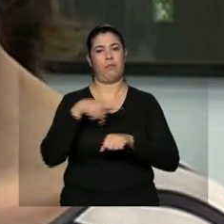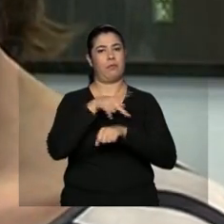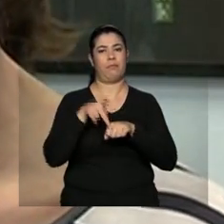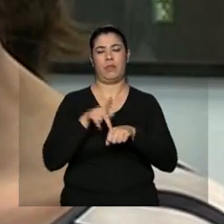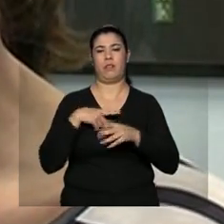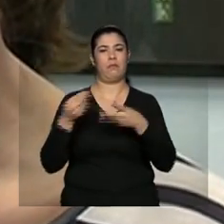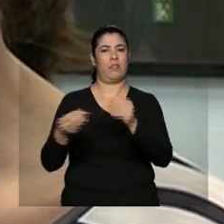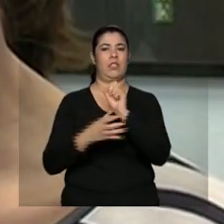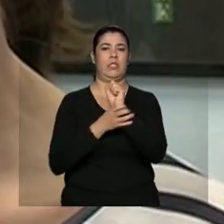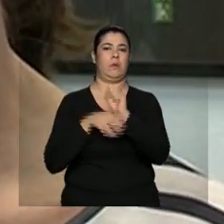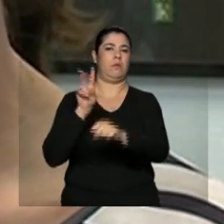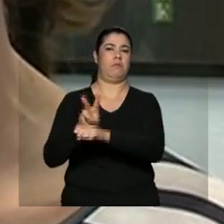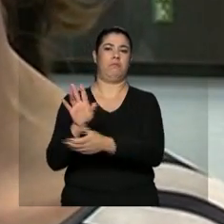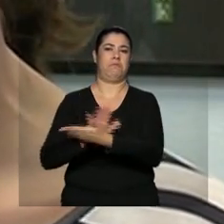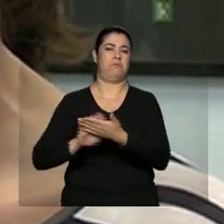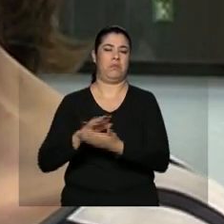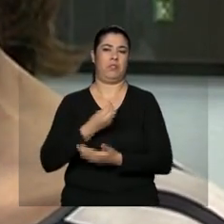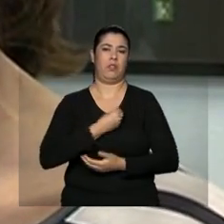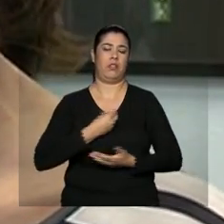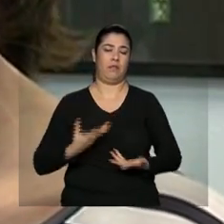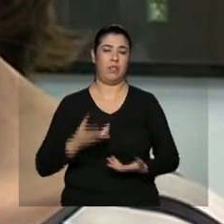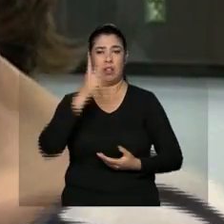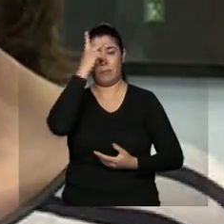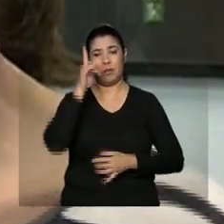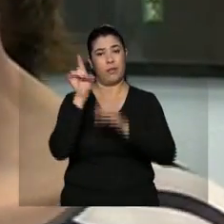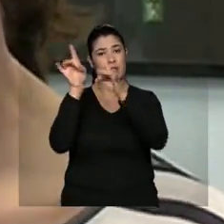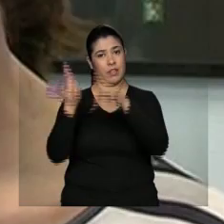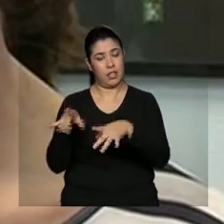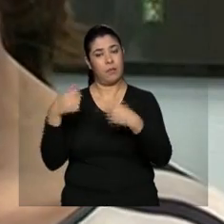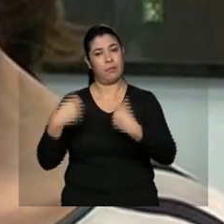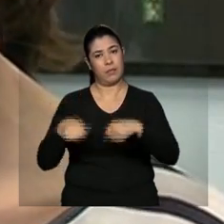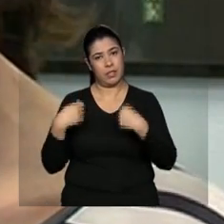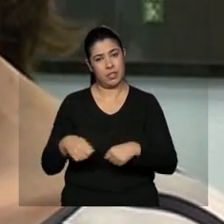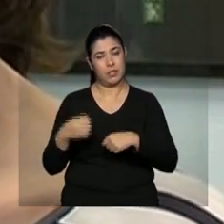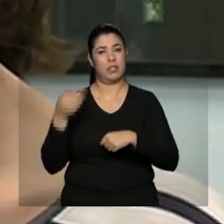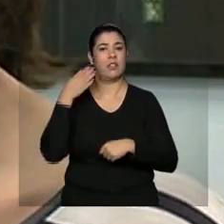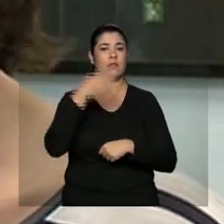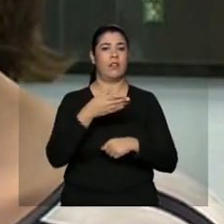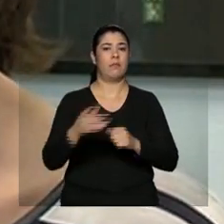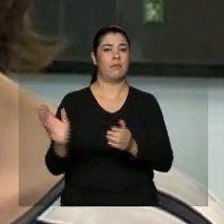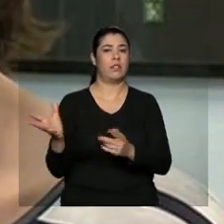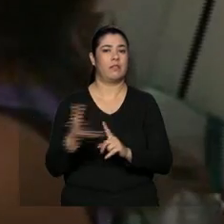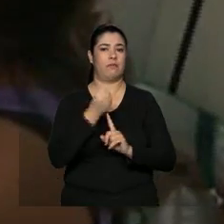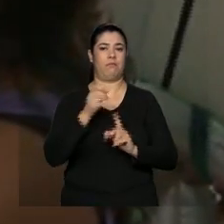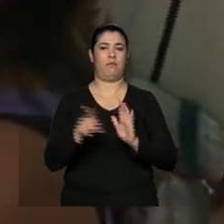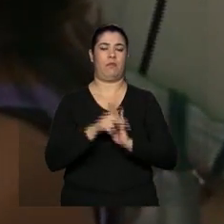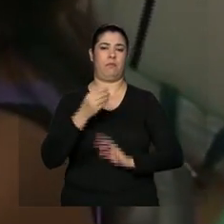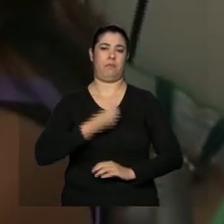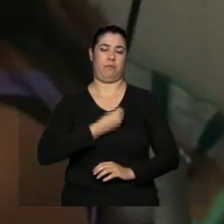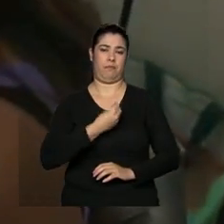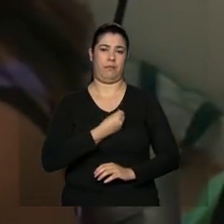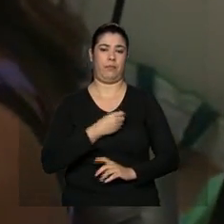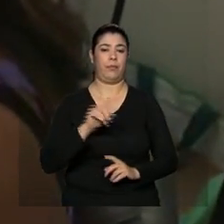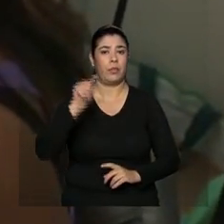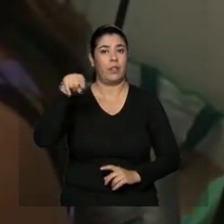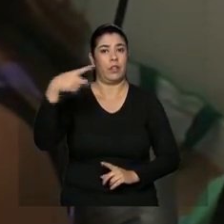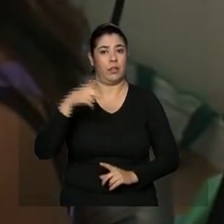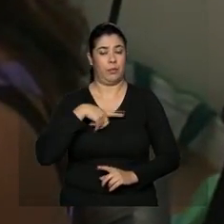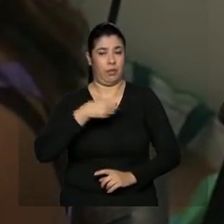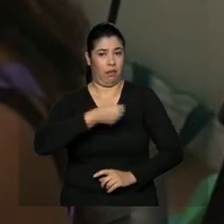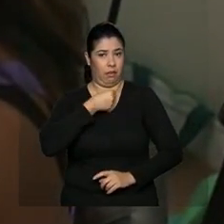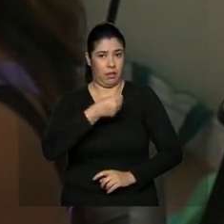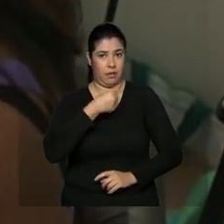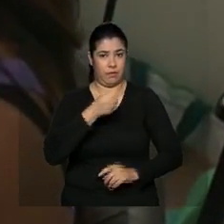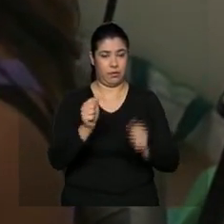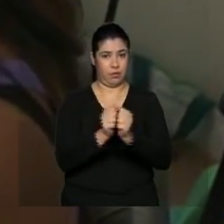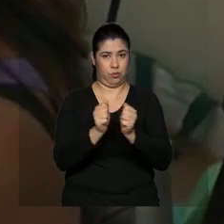ninguém nenhuma segurança de vida. Então, são pessoas que precisam deixar o seu país para salvar a própria vida. Depois de passar por entrevistas